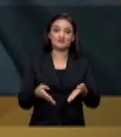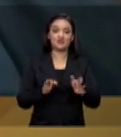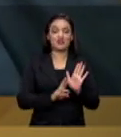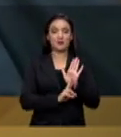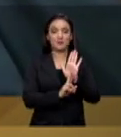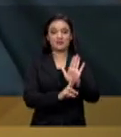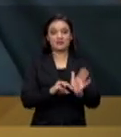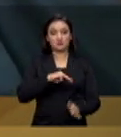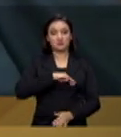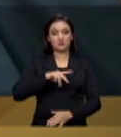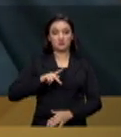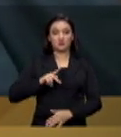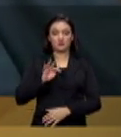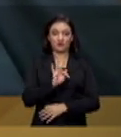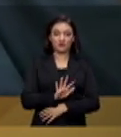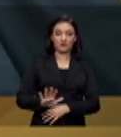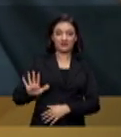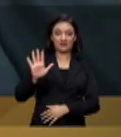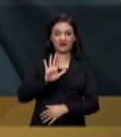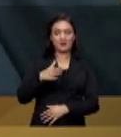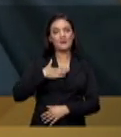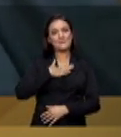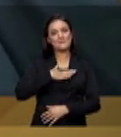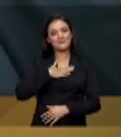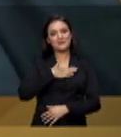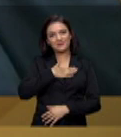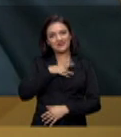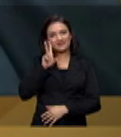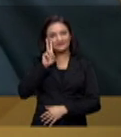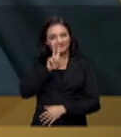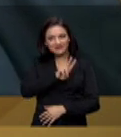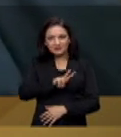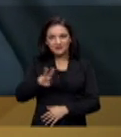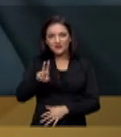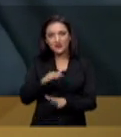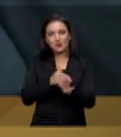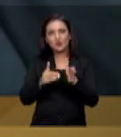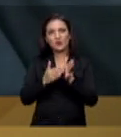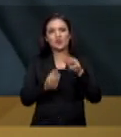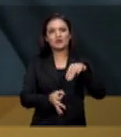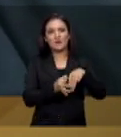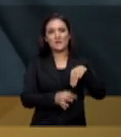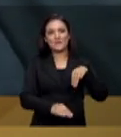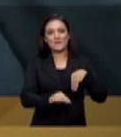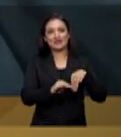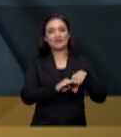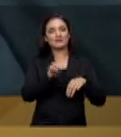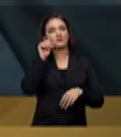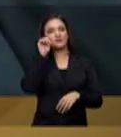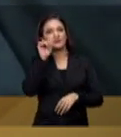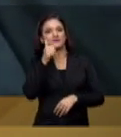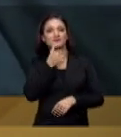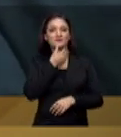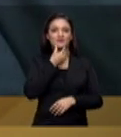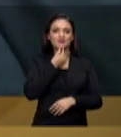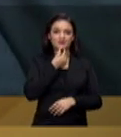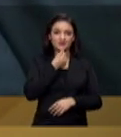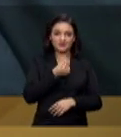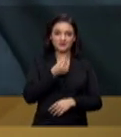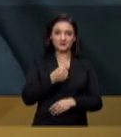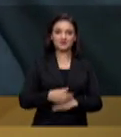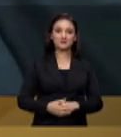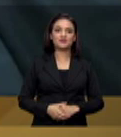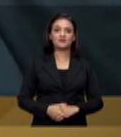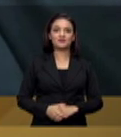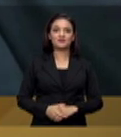Um prazer rever a todos os senhores e as senhoras ministras e ministros, em mais este caso da, também de